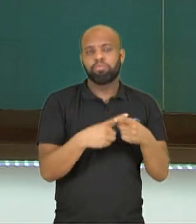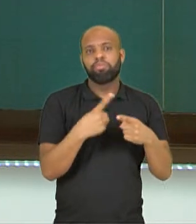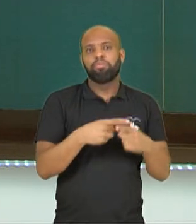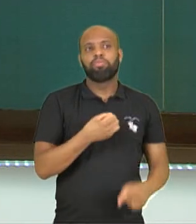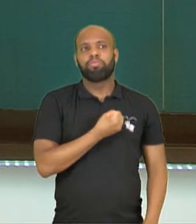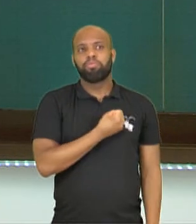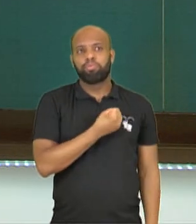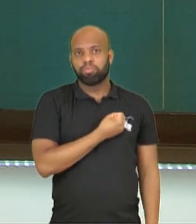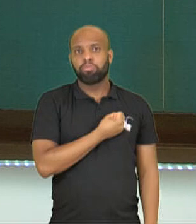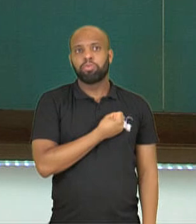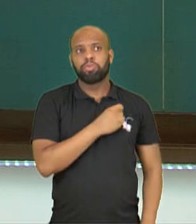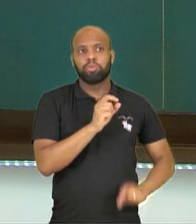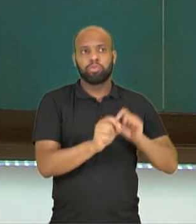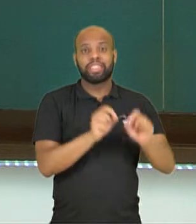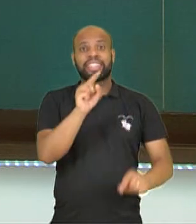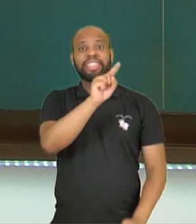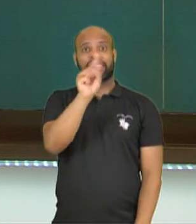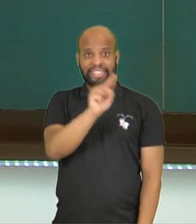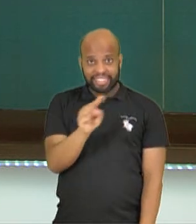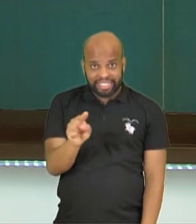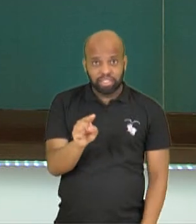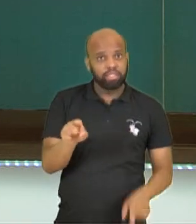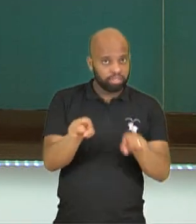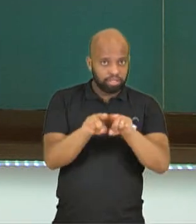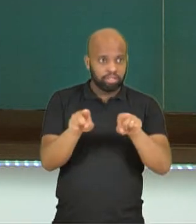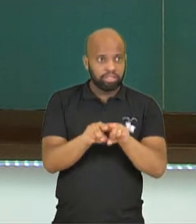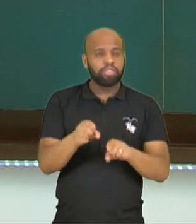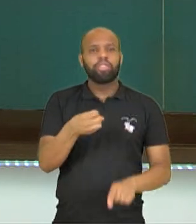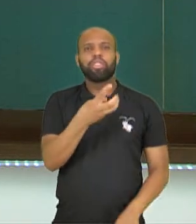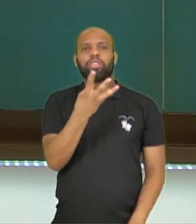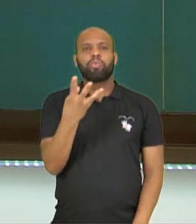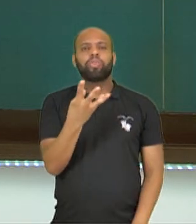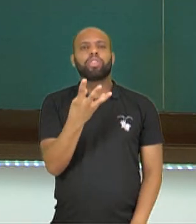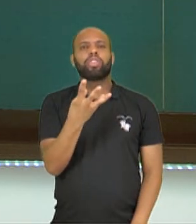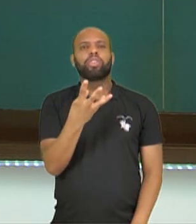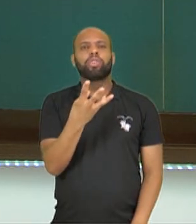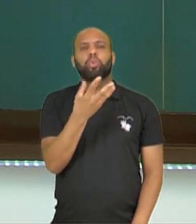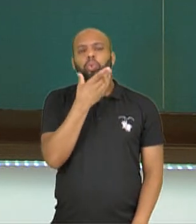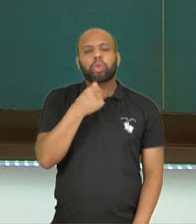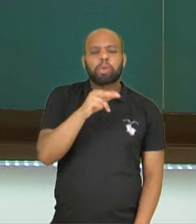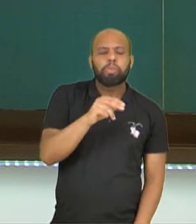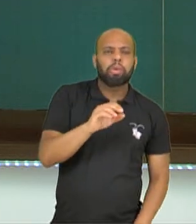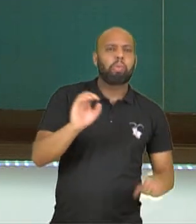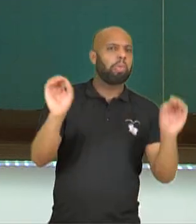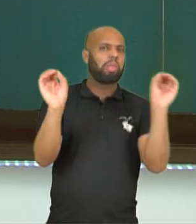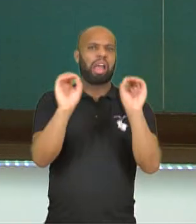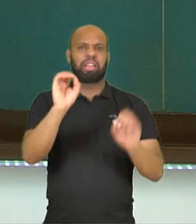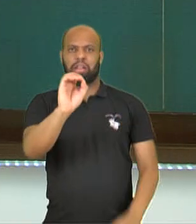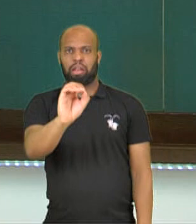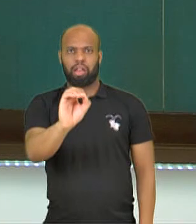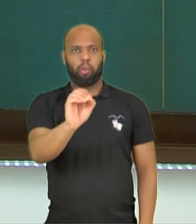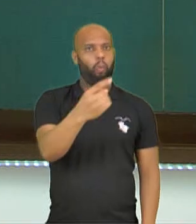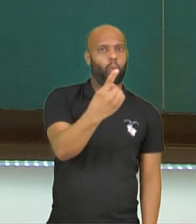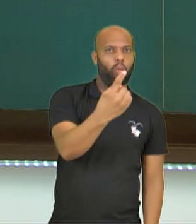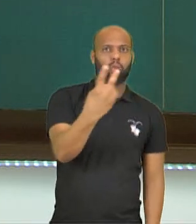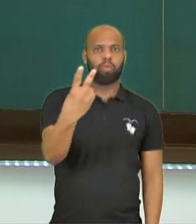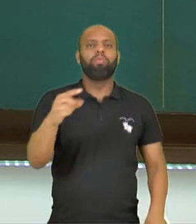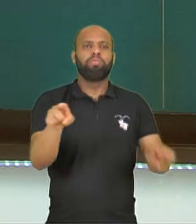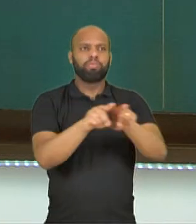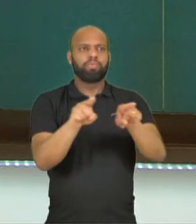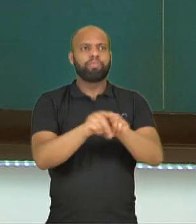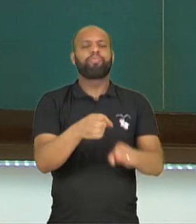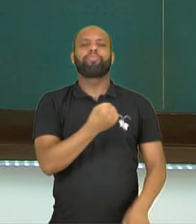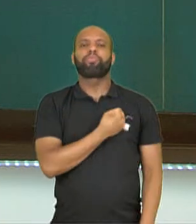número inteiro. Quantos irmãos você tem? Eu tenho nenhum. Tenho um, tenho dois. Números inteiros também,